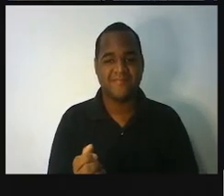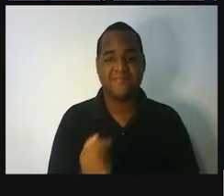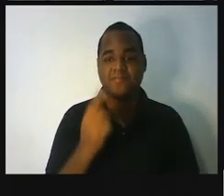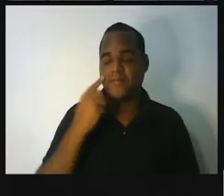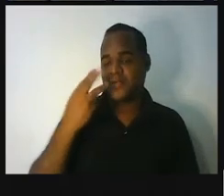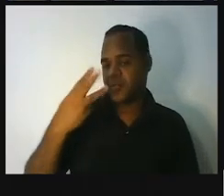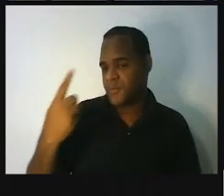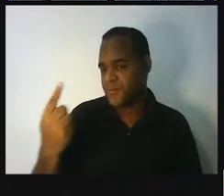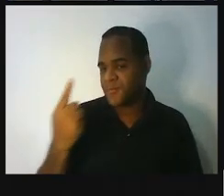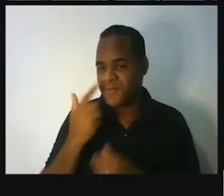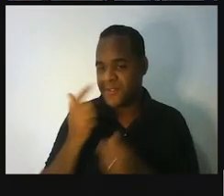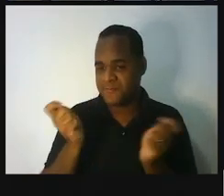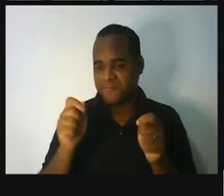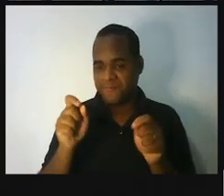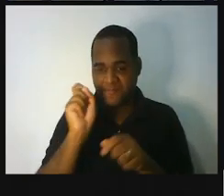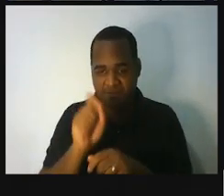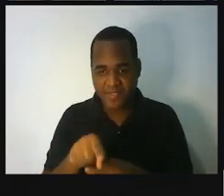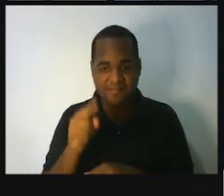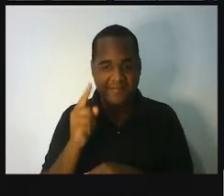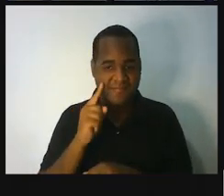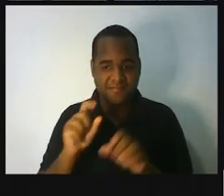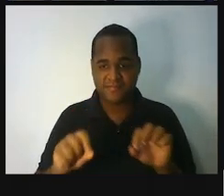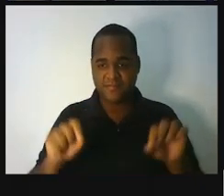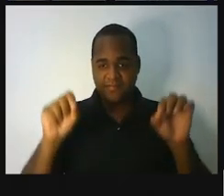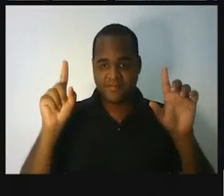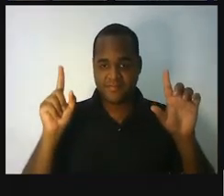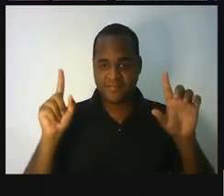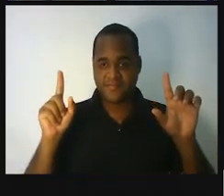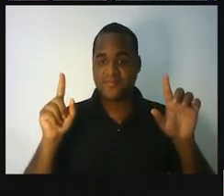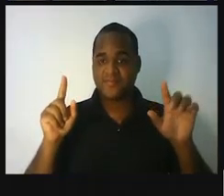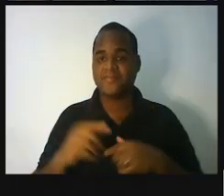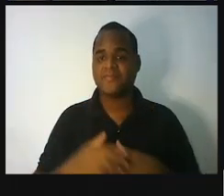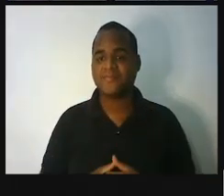3, 2, 1. Aperta o play, professor!